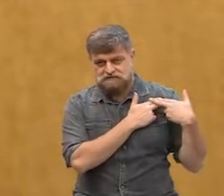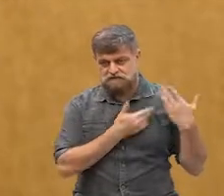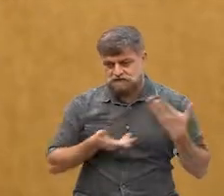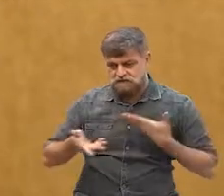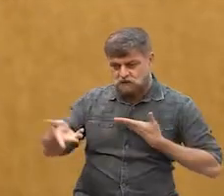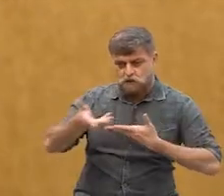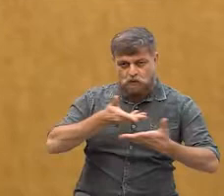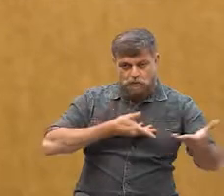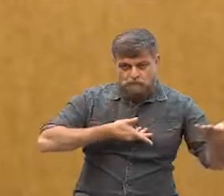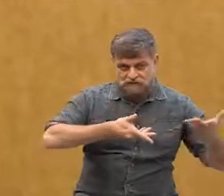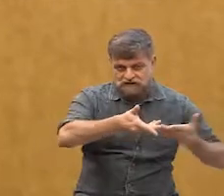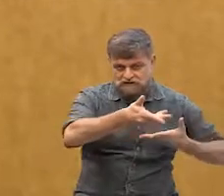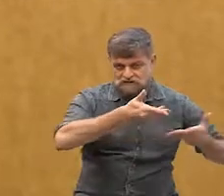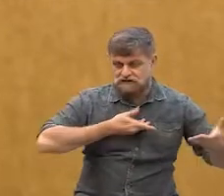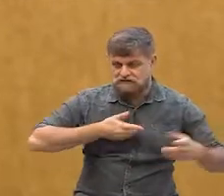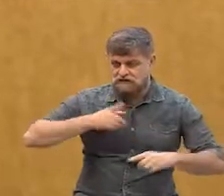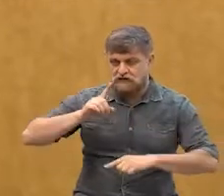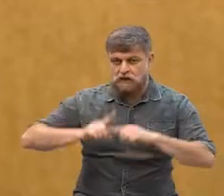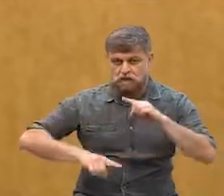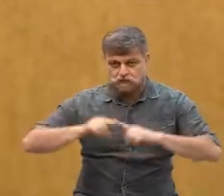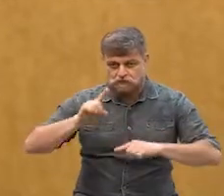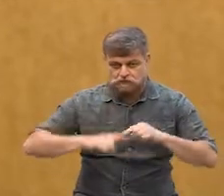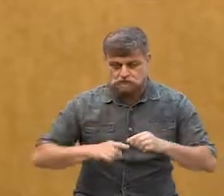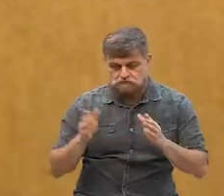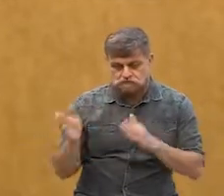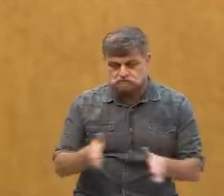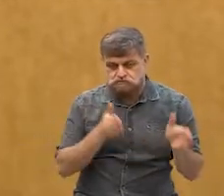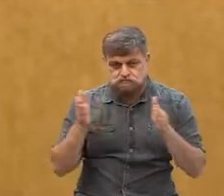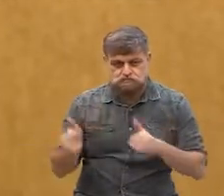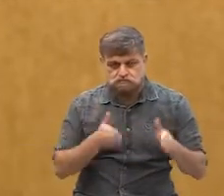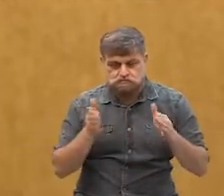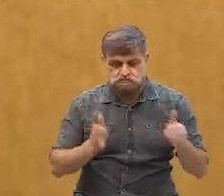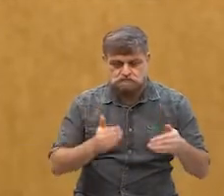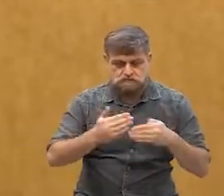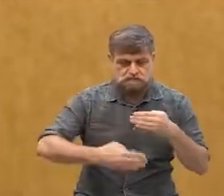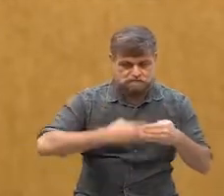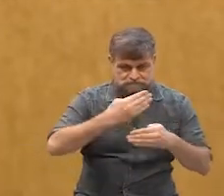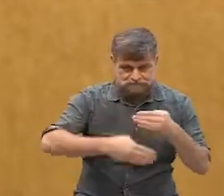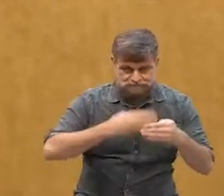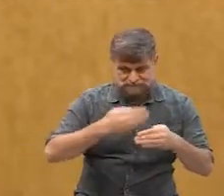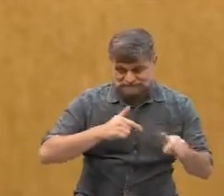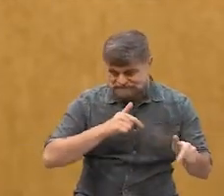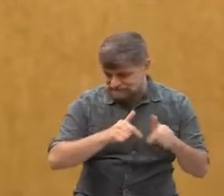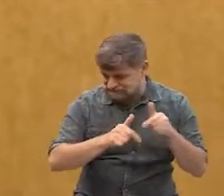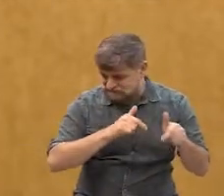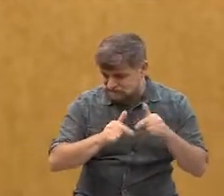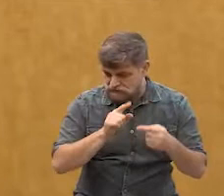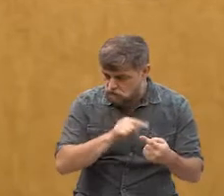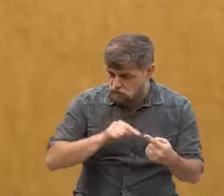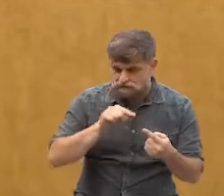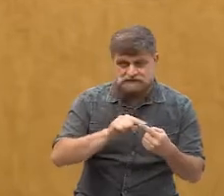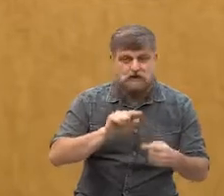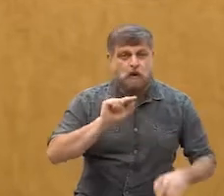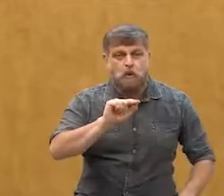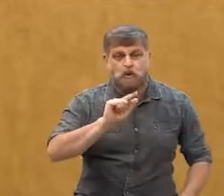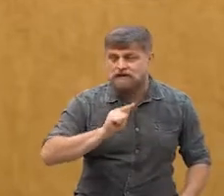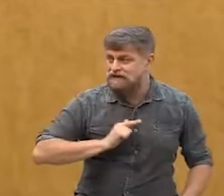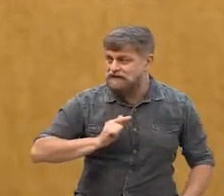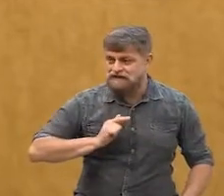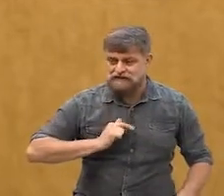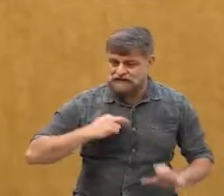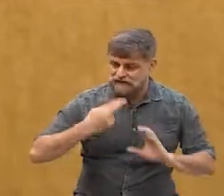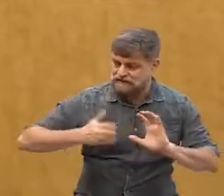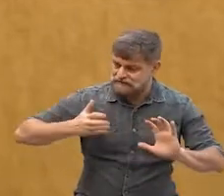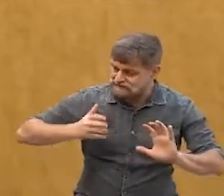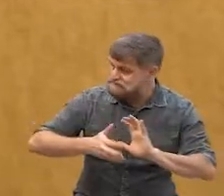compartilhada, porque assim, o produtor de embalagem ele tem trabalhado de modo forte para a questão da própria